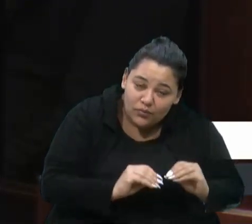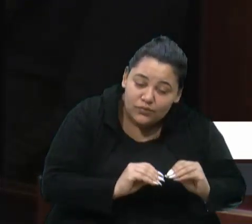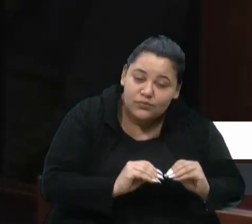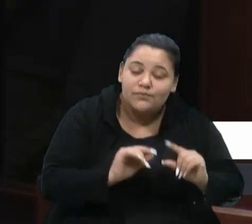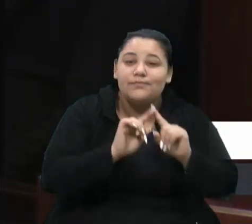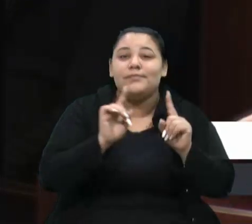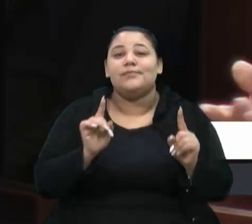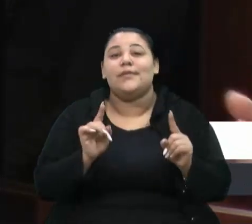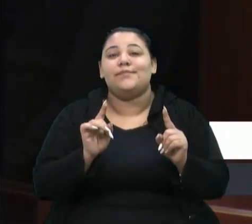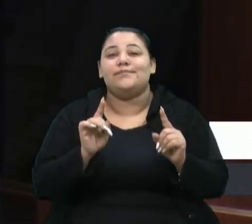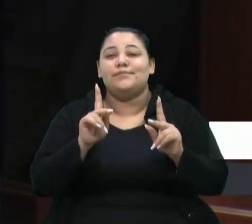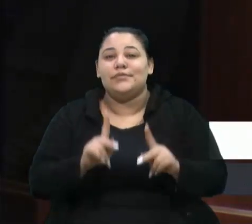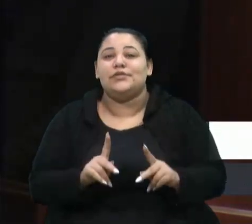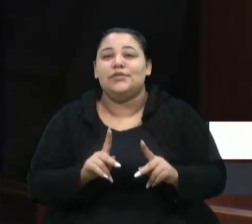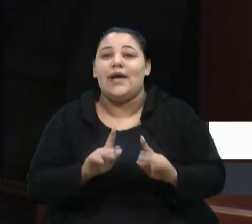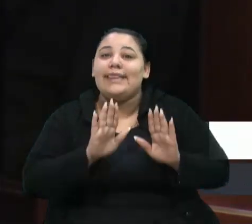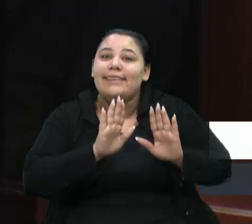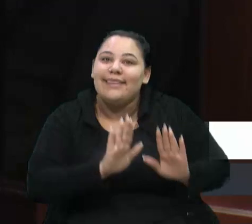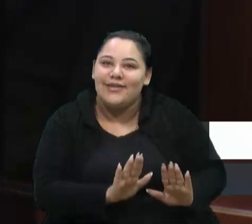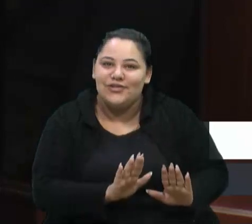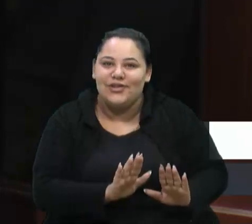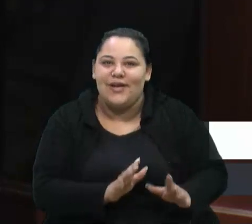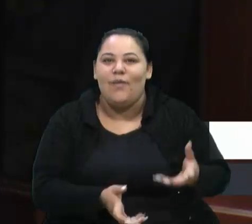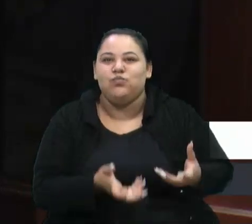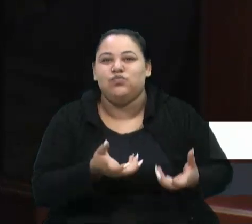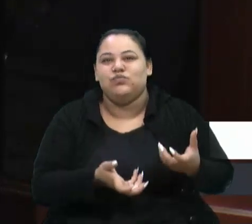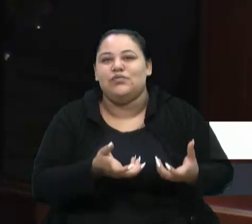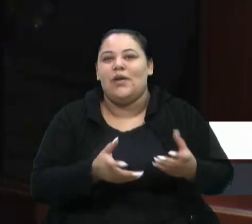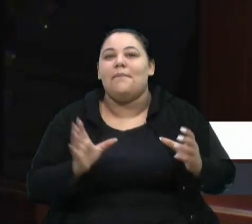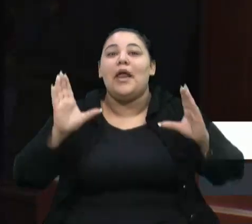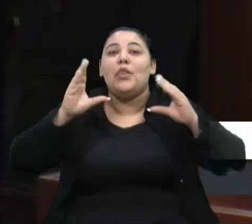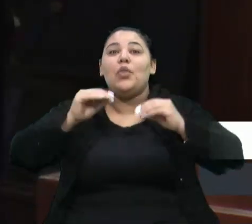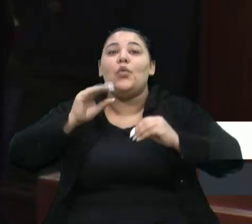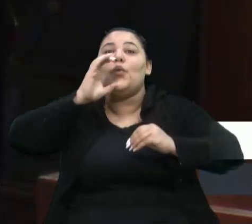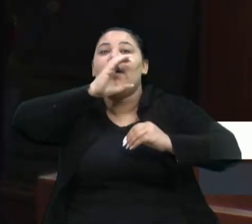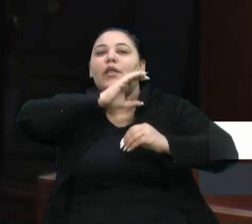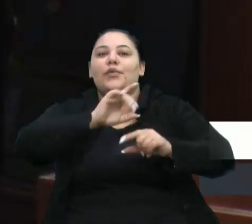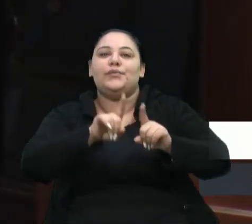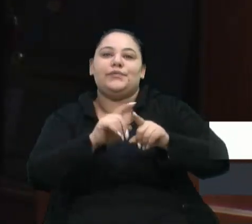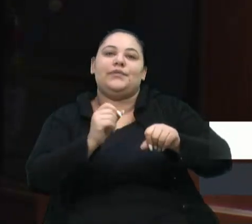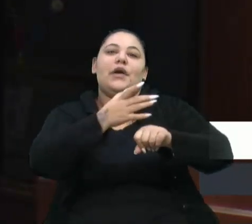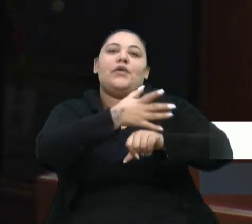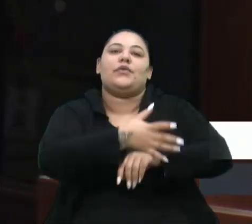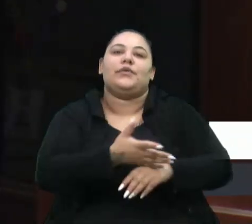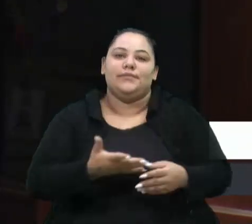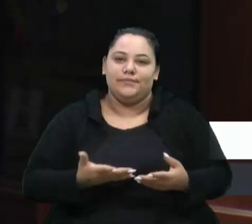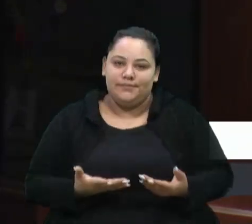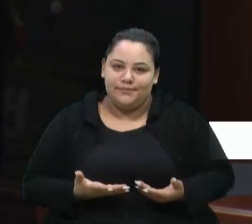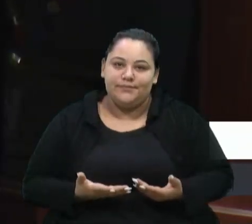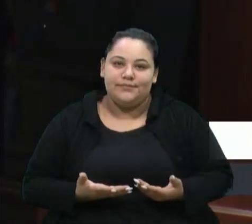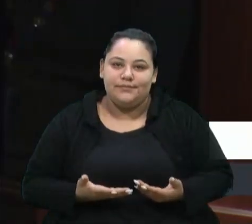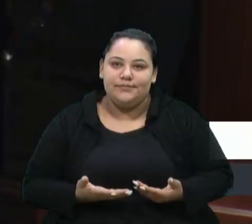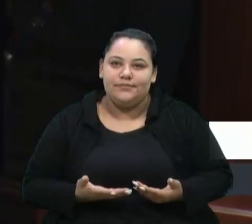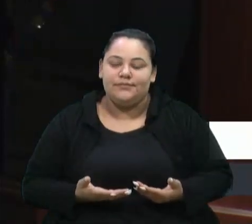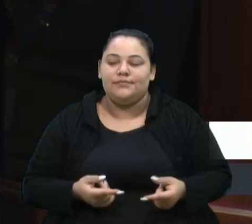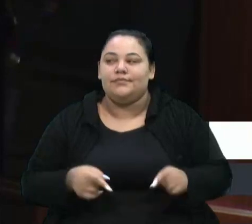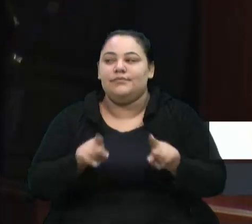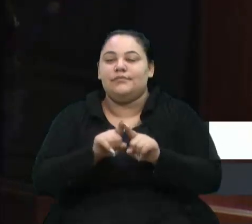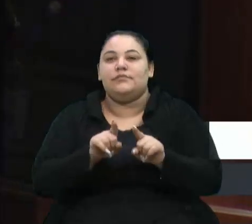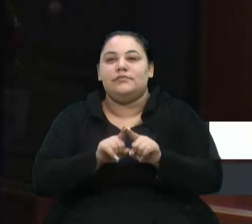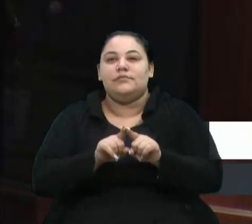pessoas deixam aceso para aquecer durante a noite. Também fica um também dos vilões de